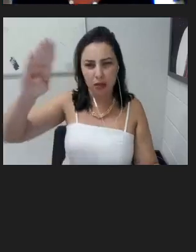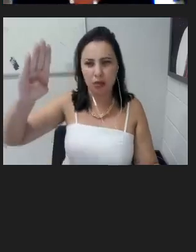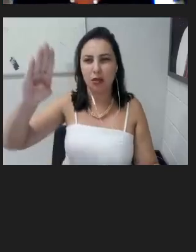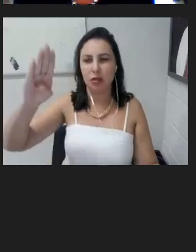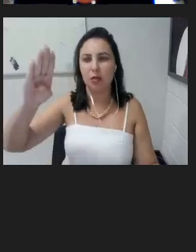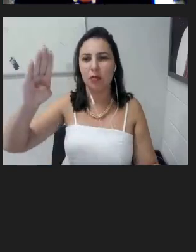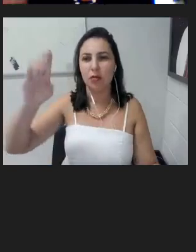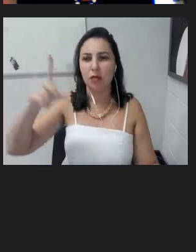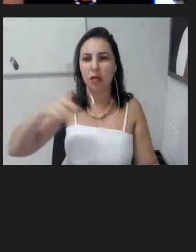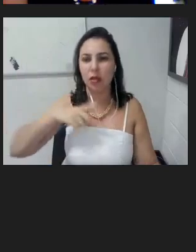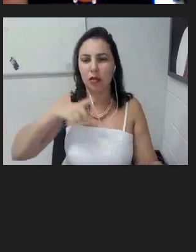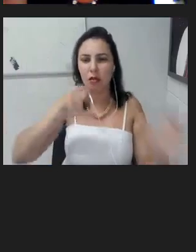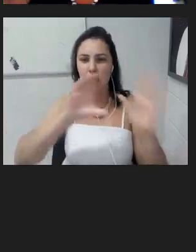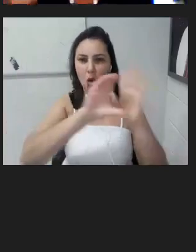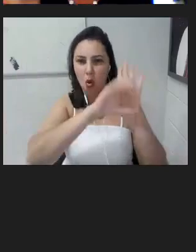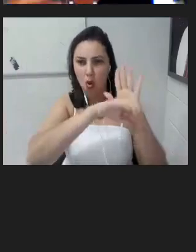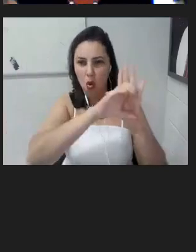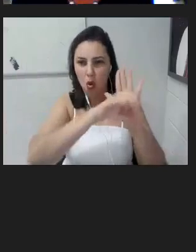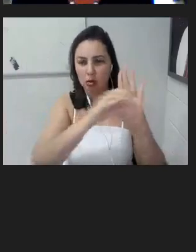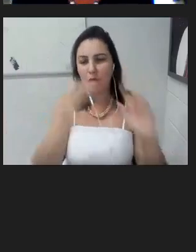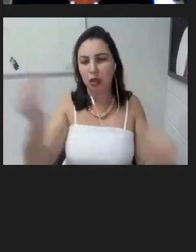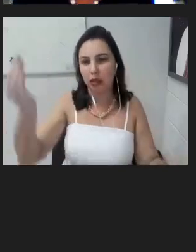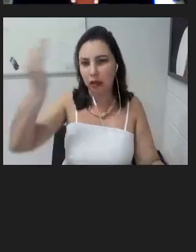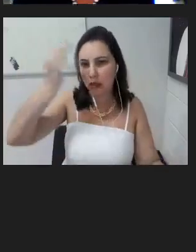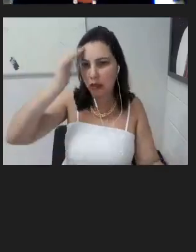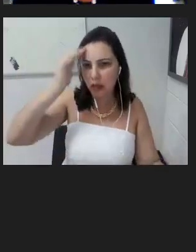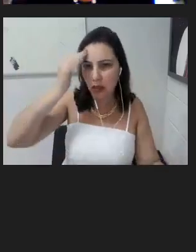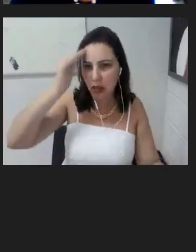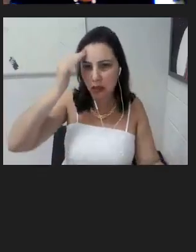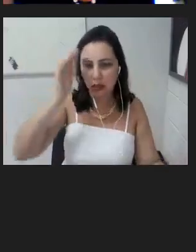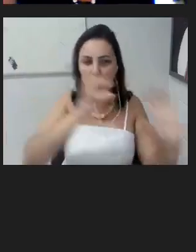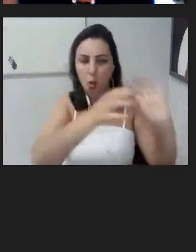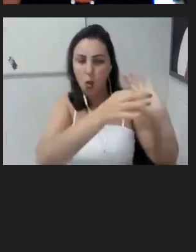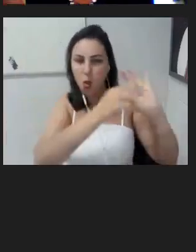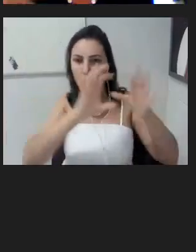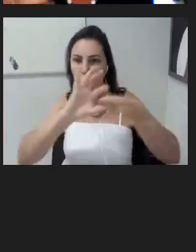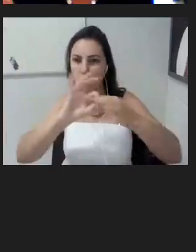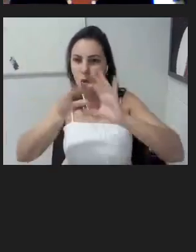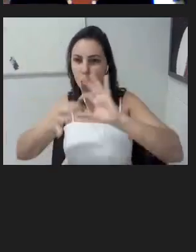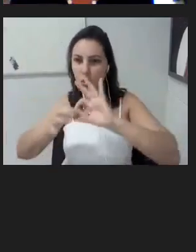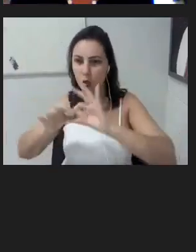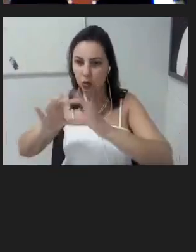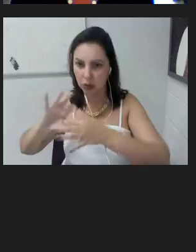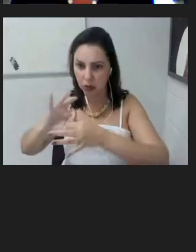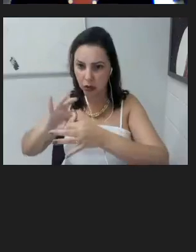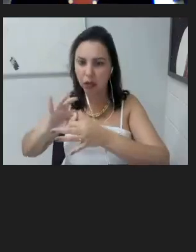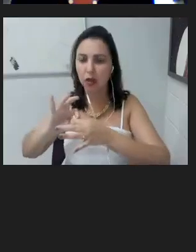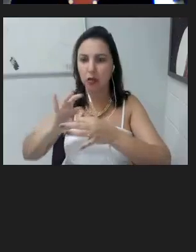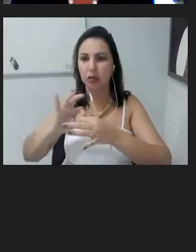os conceitos, compreendemos o contexto, elencamos